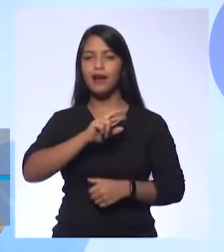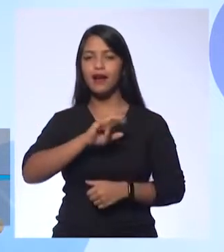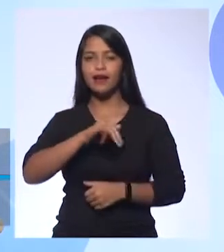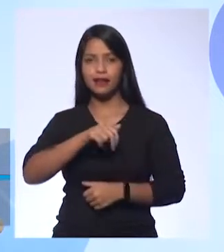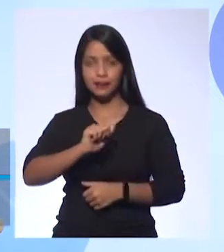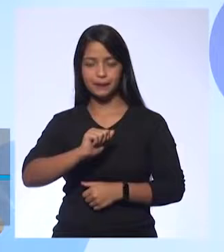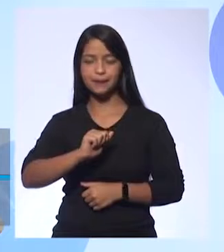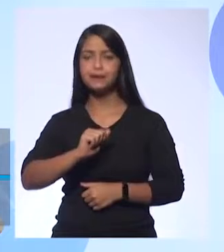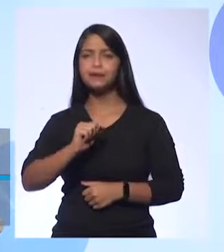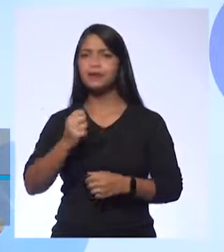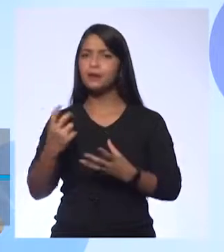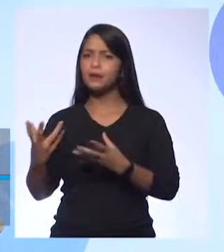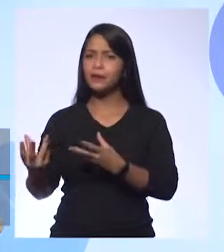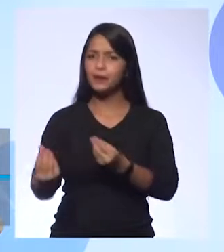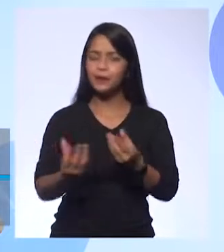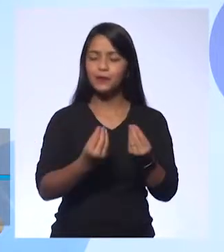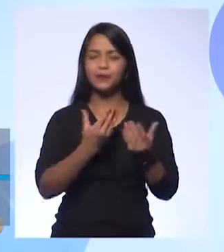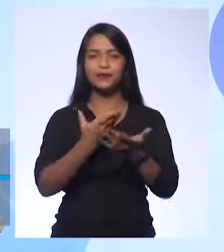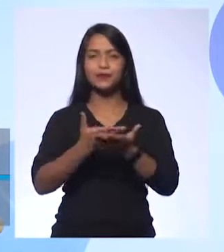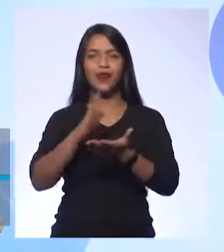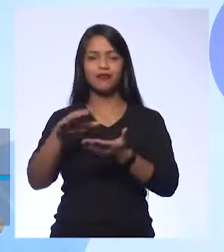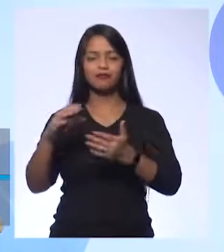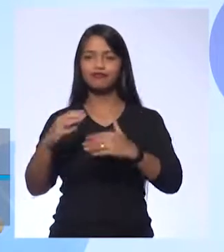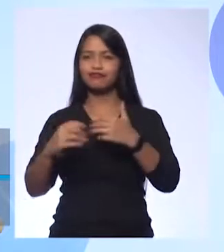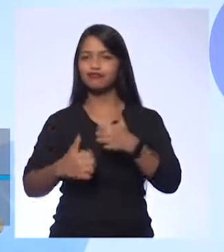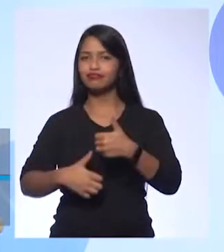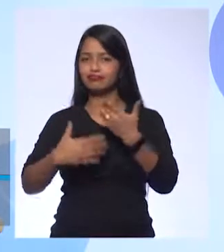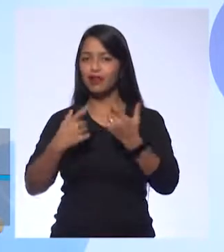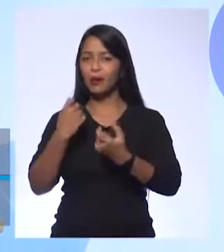tem muita participação de alunos, eu selecionei algumas aqui.